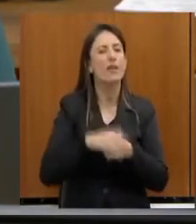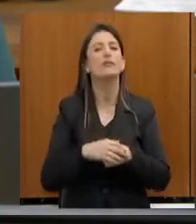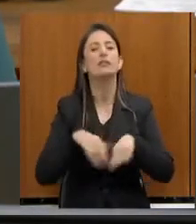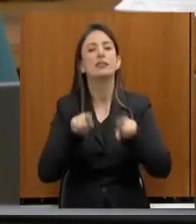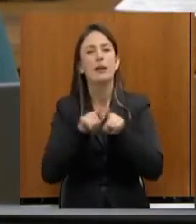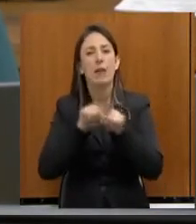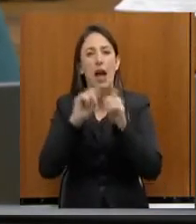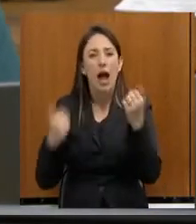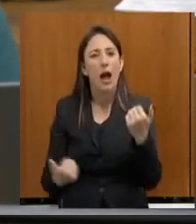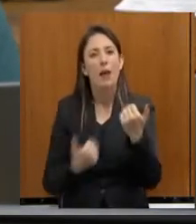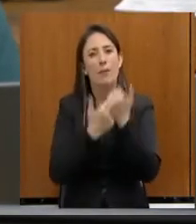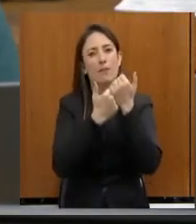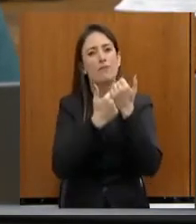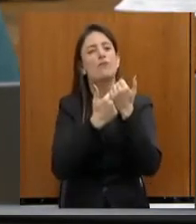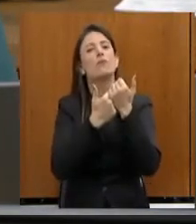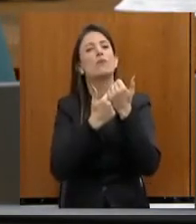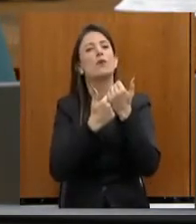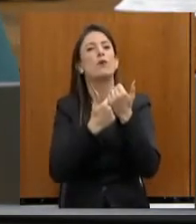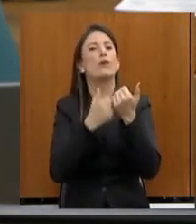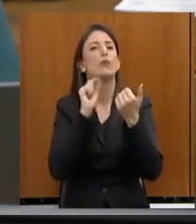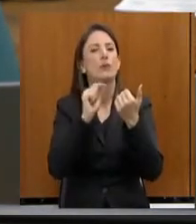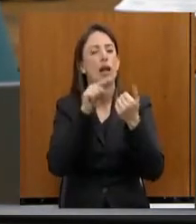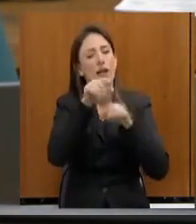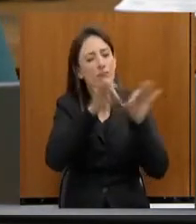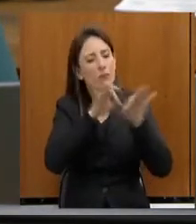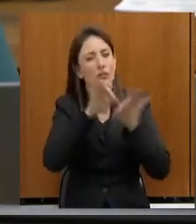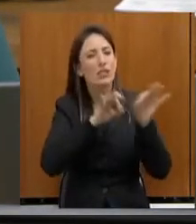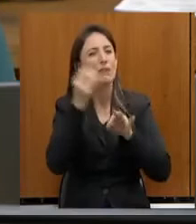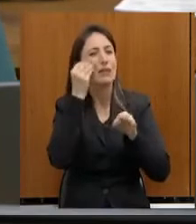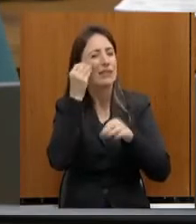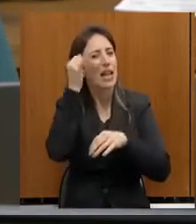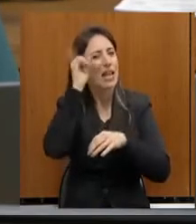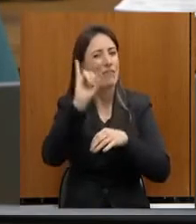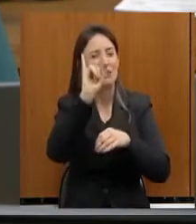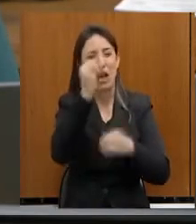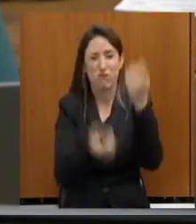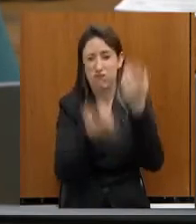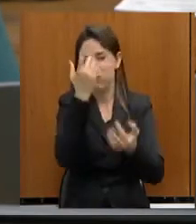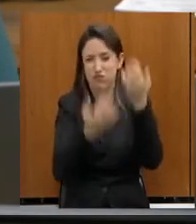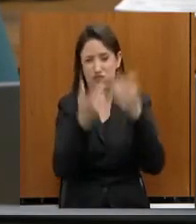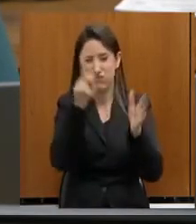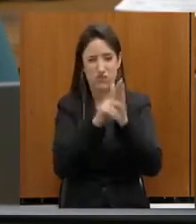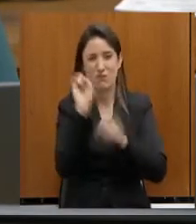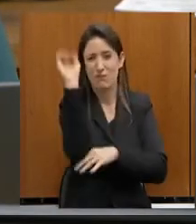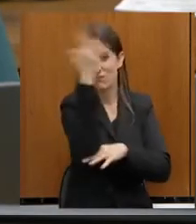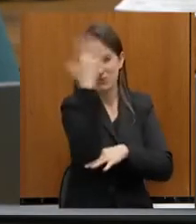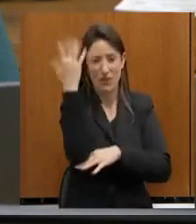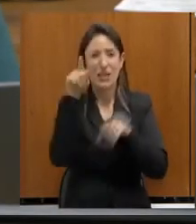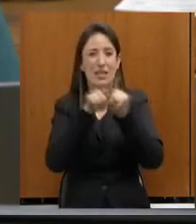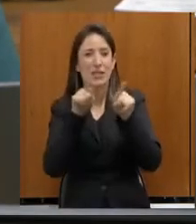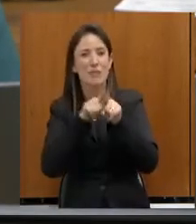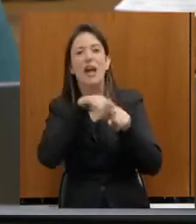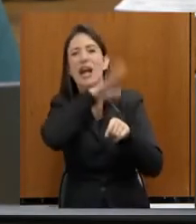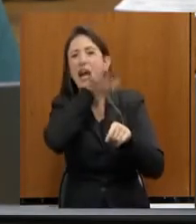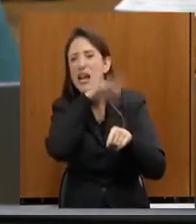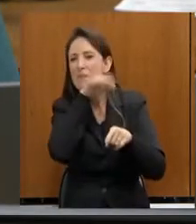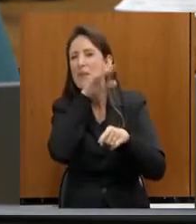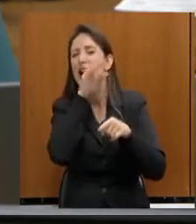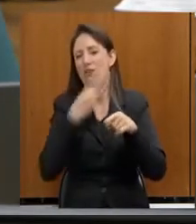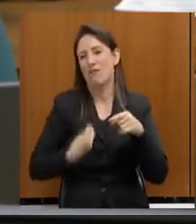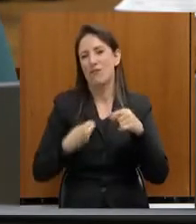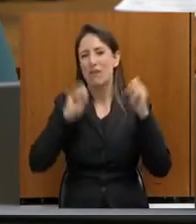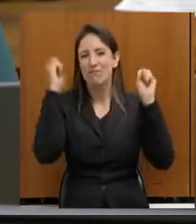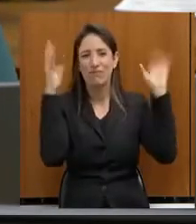da agenda de combate a incêndios florestais Centro de Triagem reabilitação de animais silvestres em todo estado de Minas